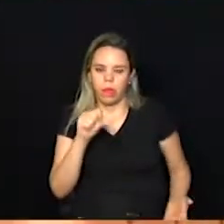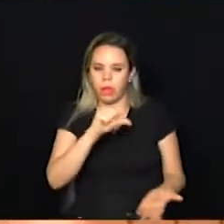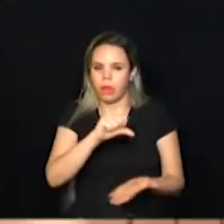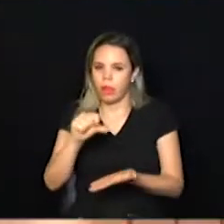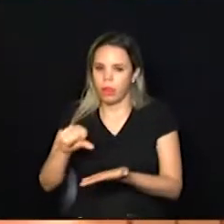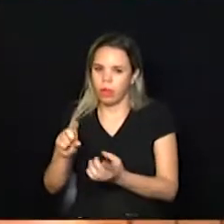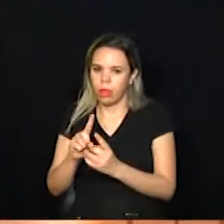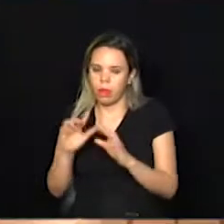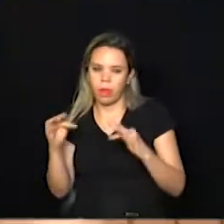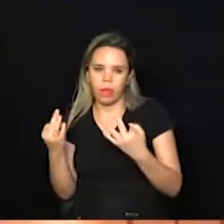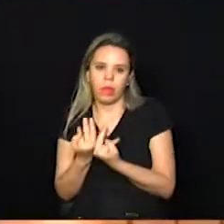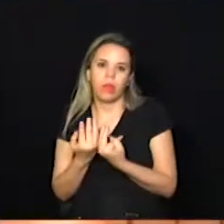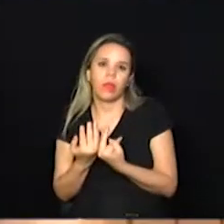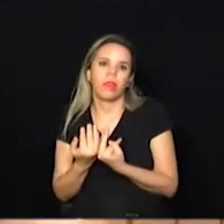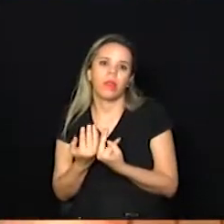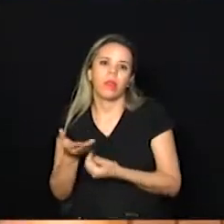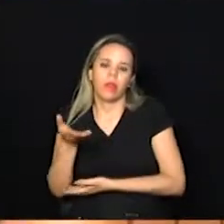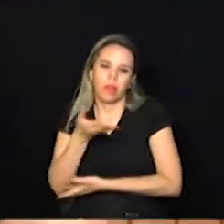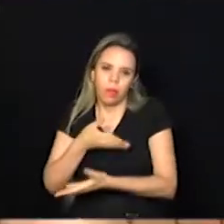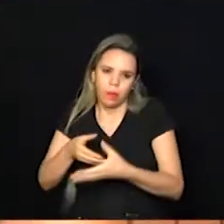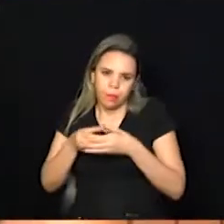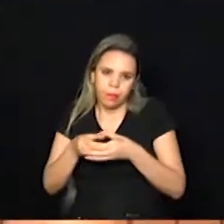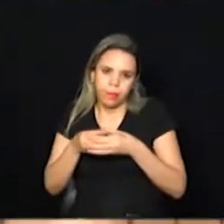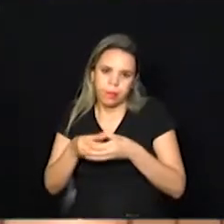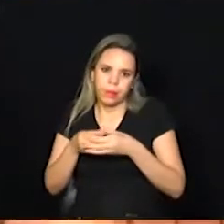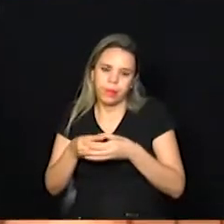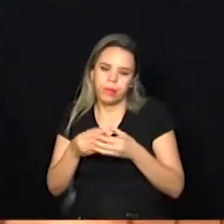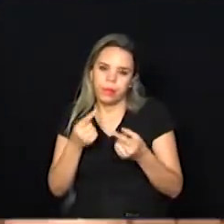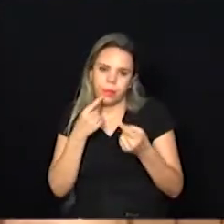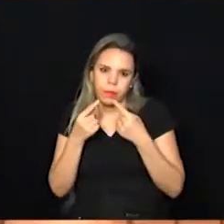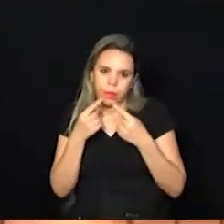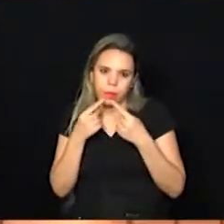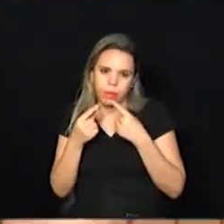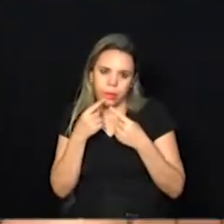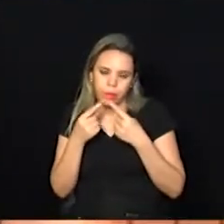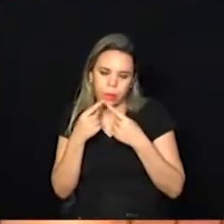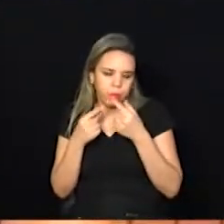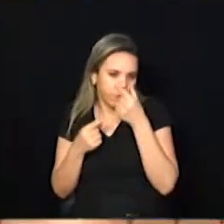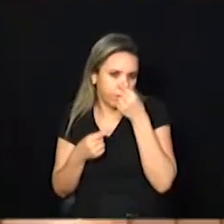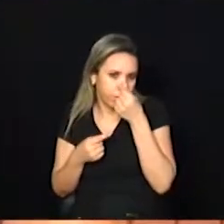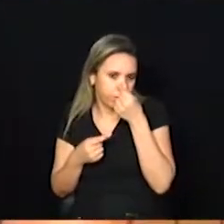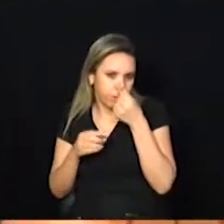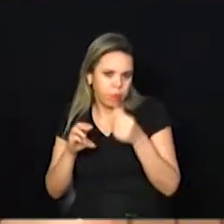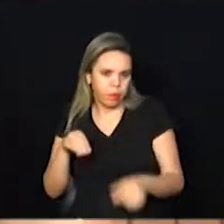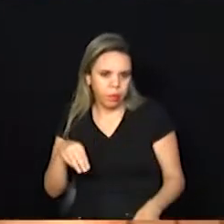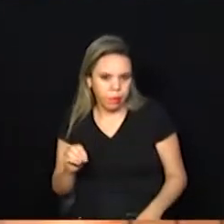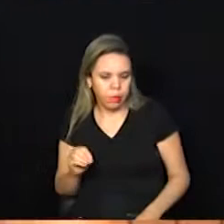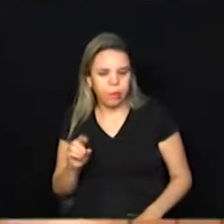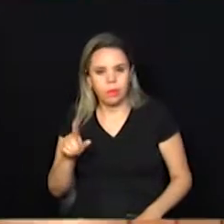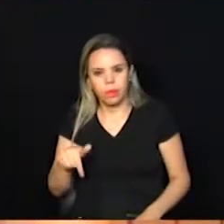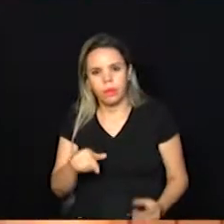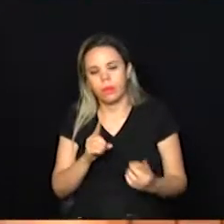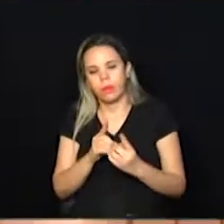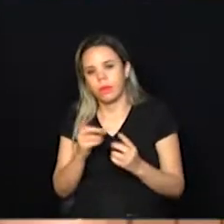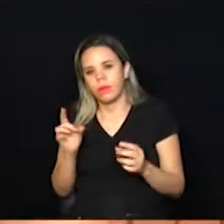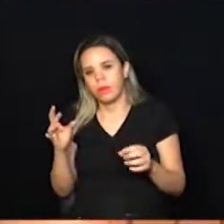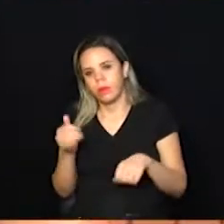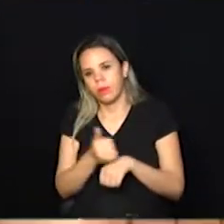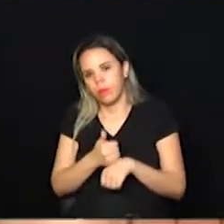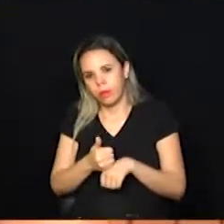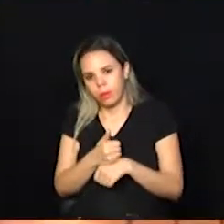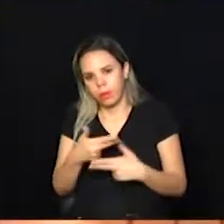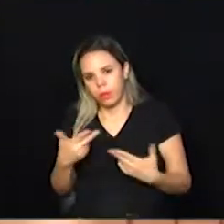atende a família, está convivendo e está dialogando com o CEAMO, que é um serviço